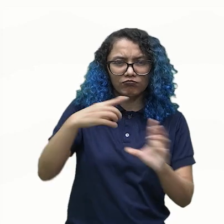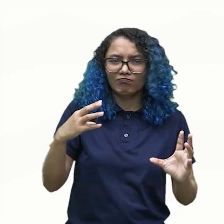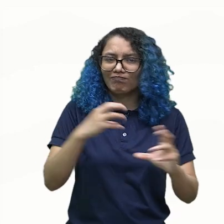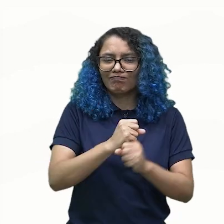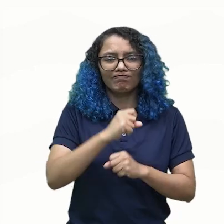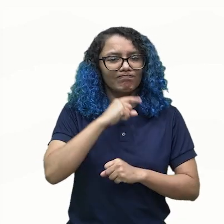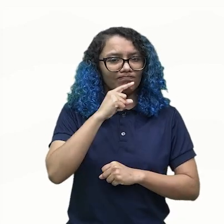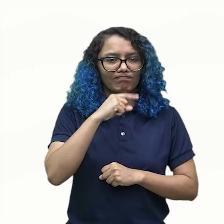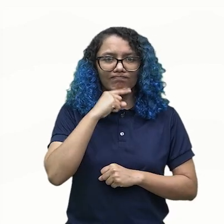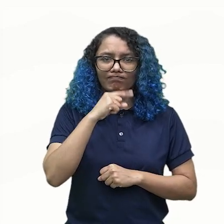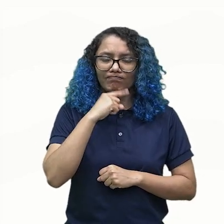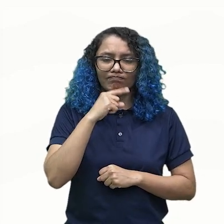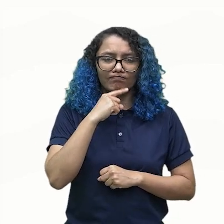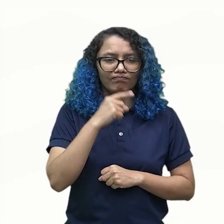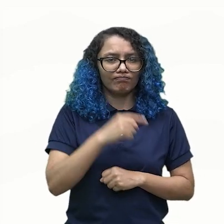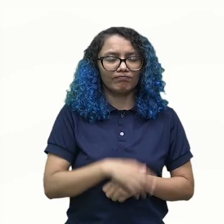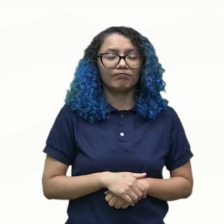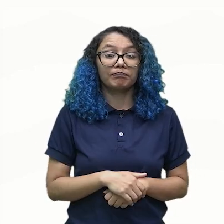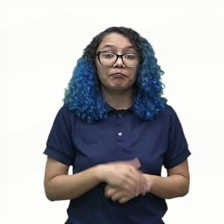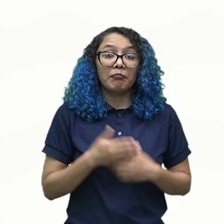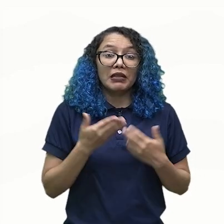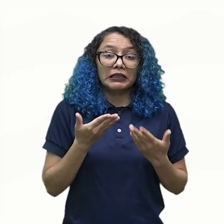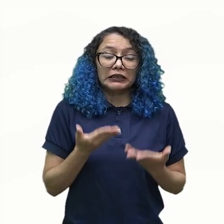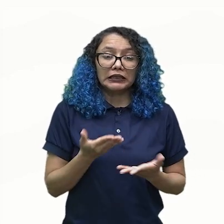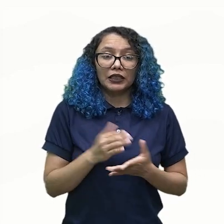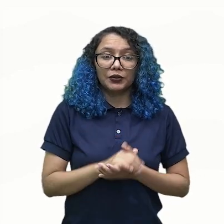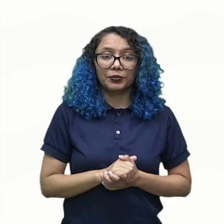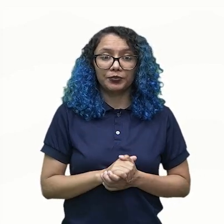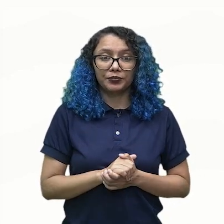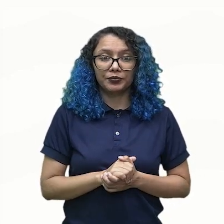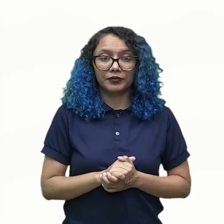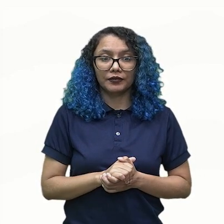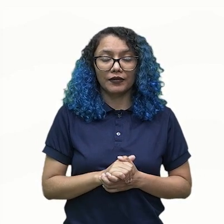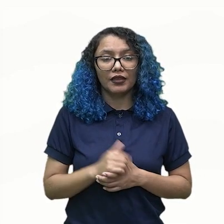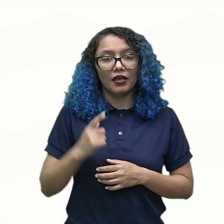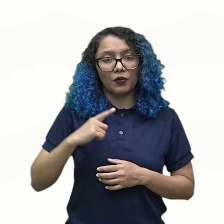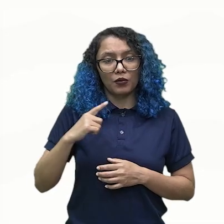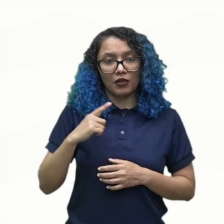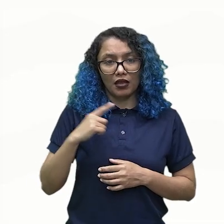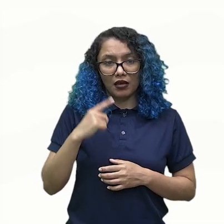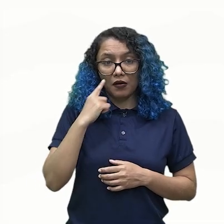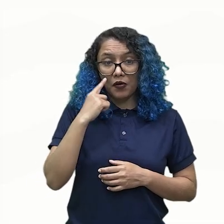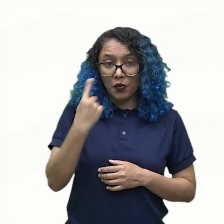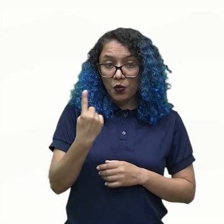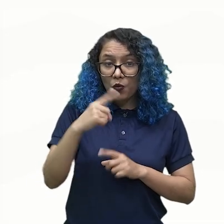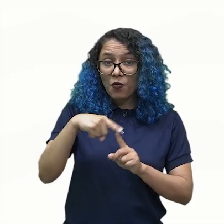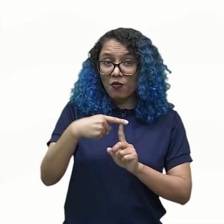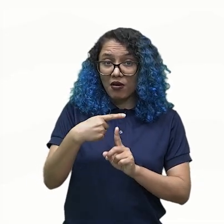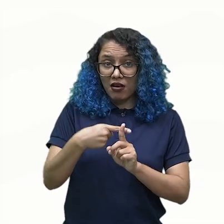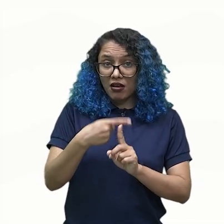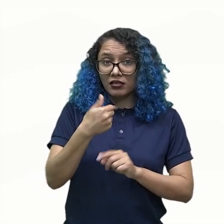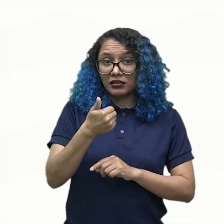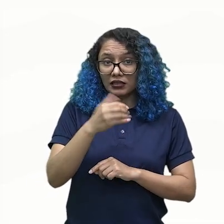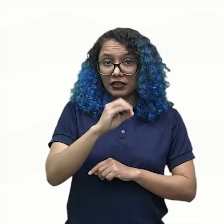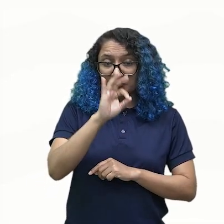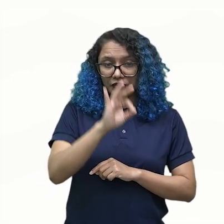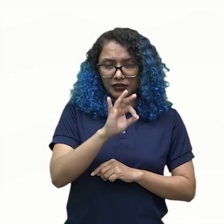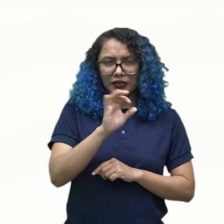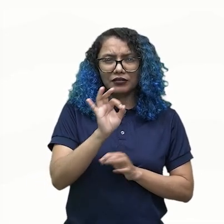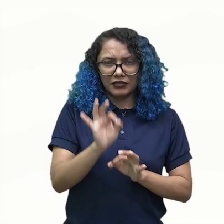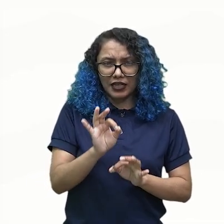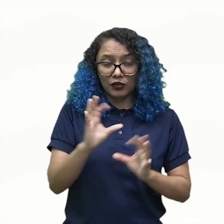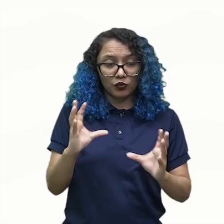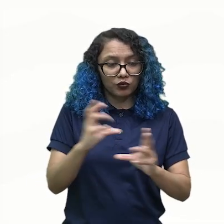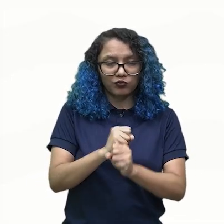dos parênteses aí, nós temos 1 mais 10%. Eu não posso somar esse 1 com